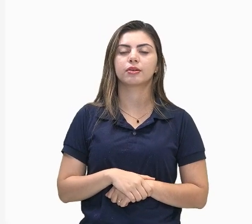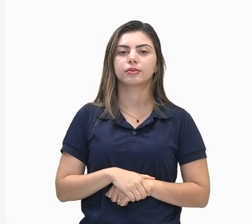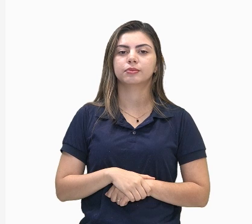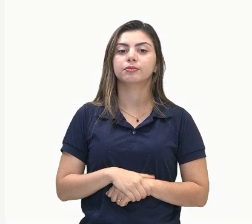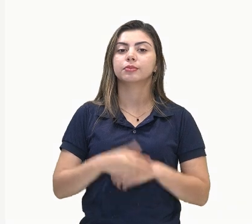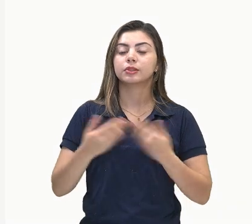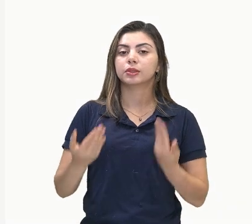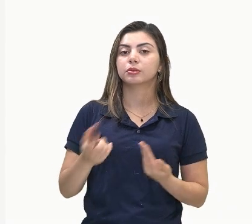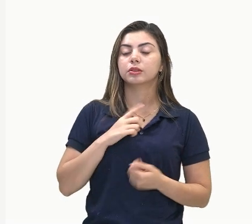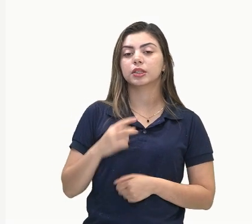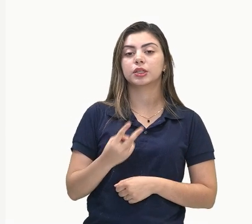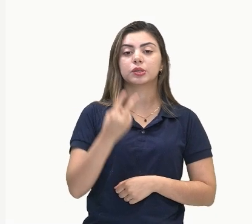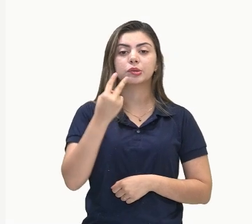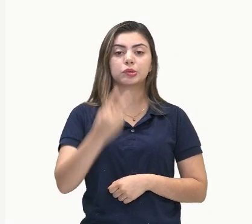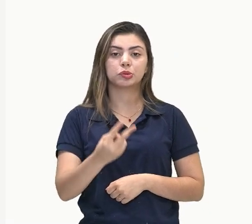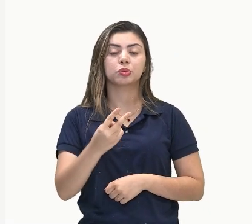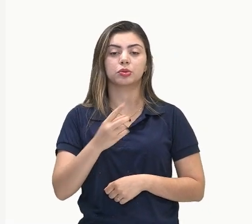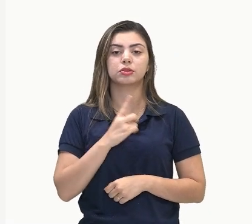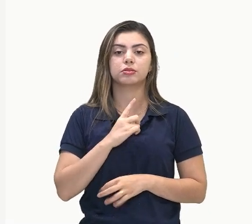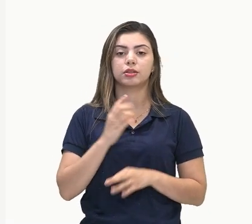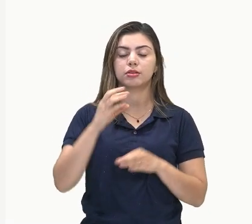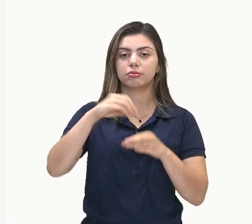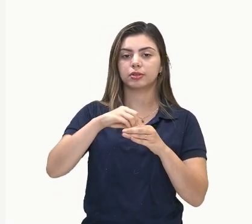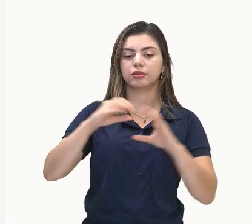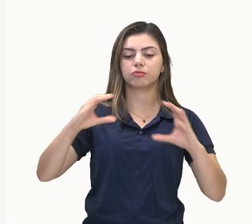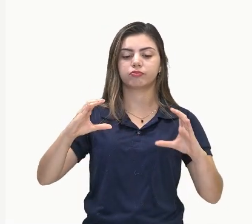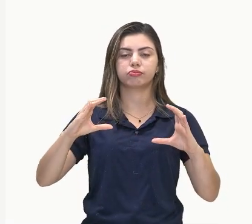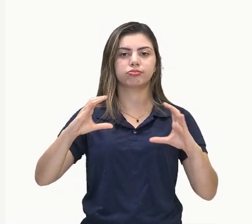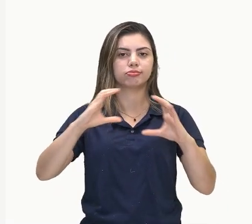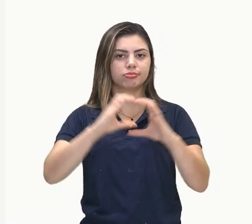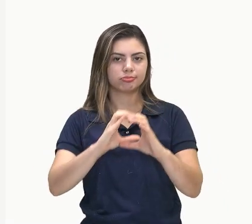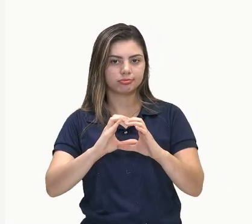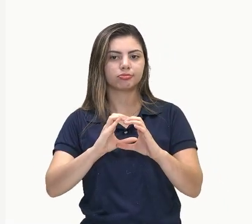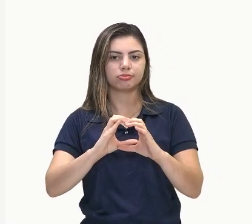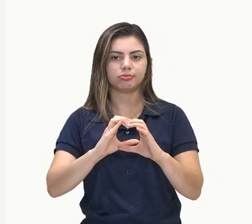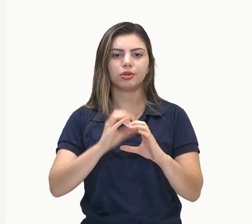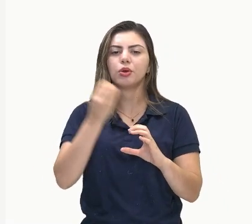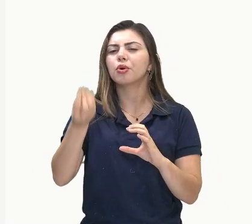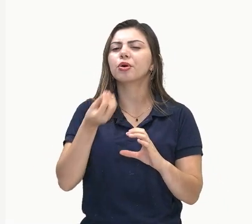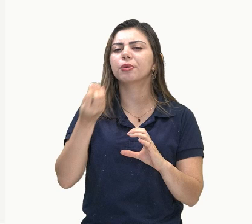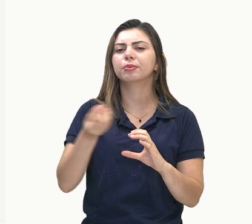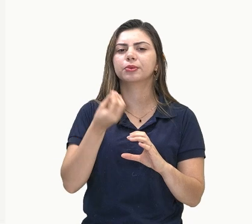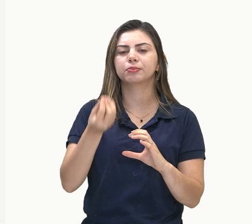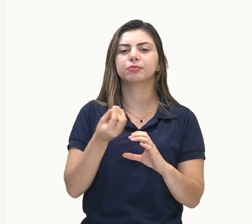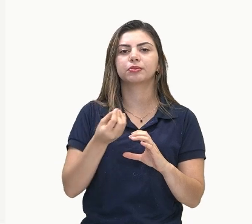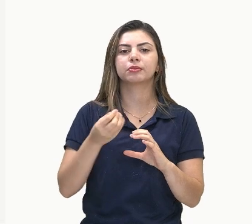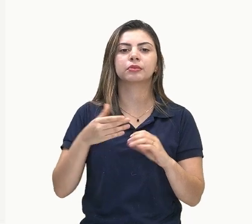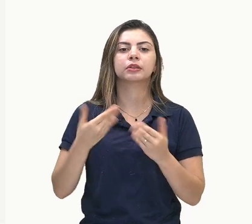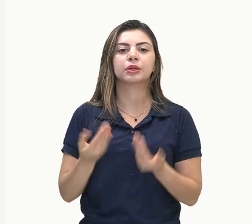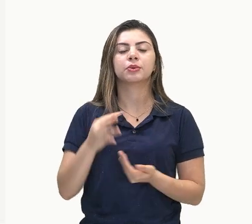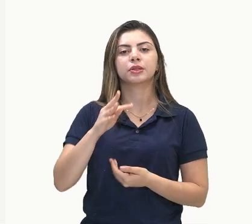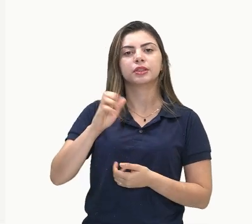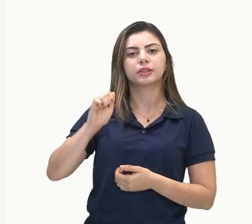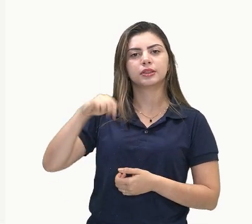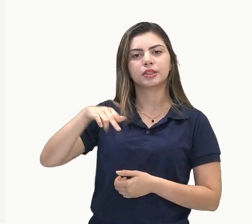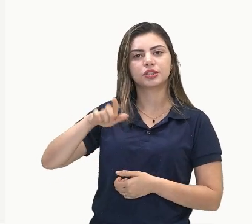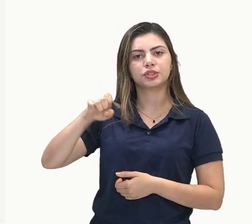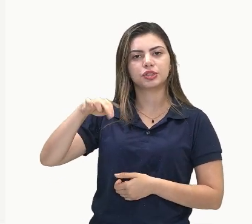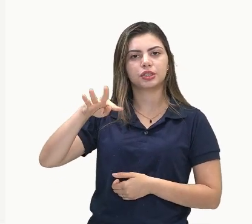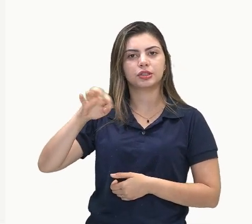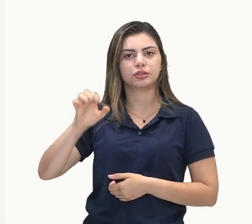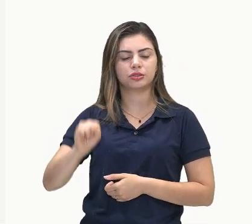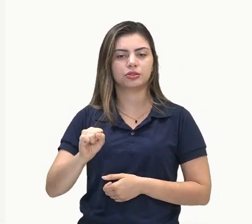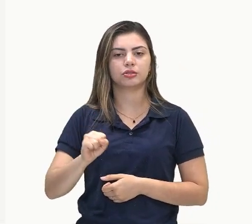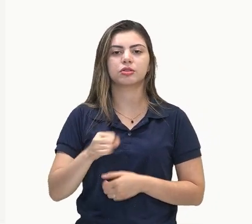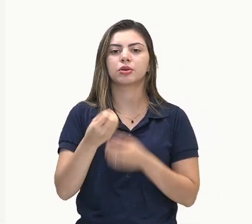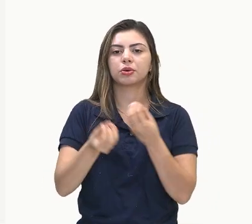duas circunferências são tangentes internas. Olha só, tangentes internas.